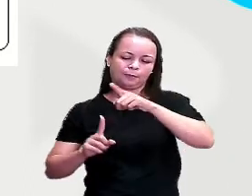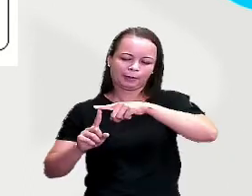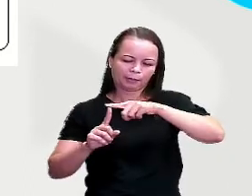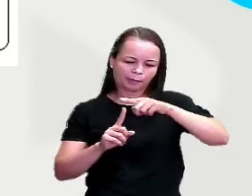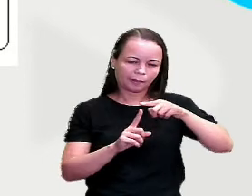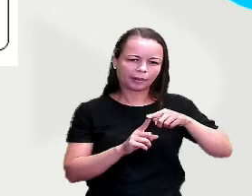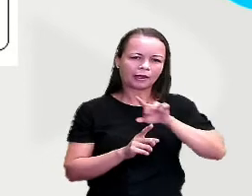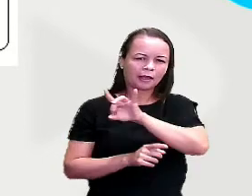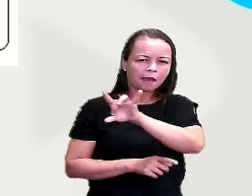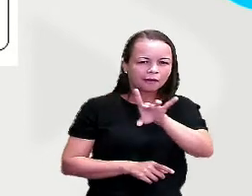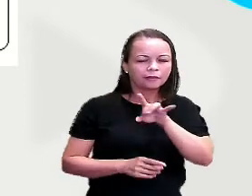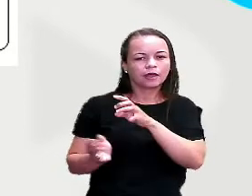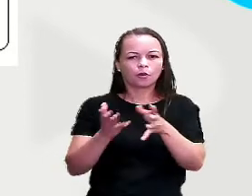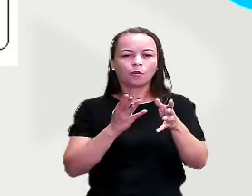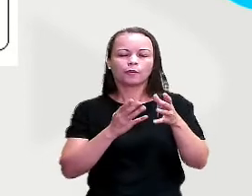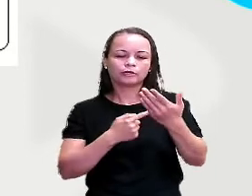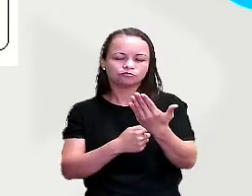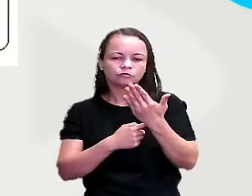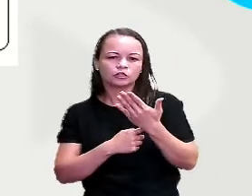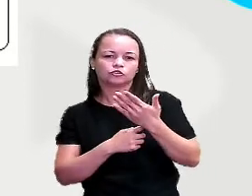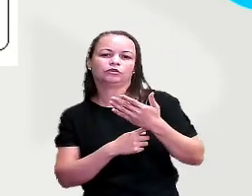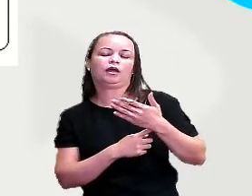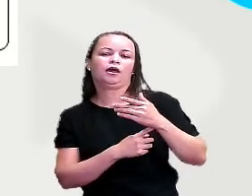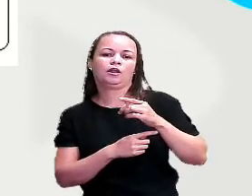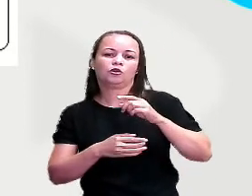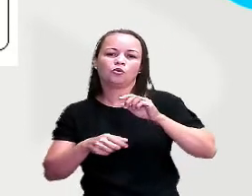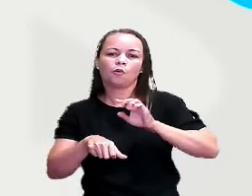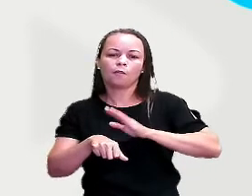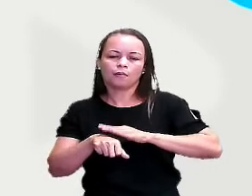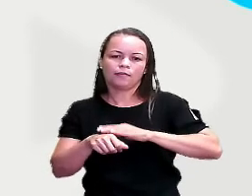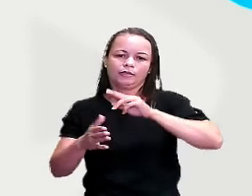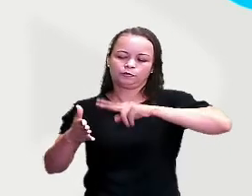ajude, né, na hora de compreender ali o nosso texto.